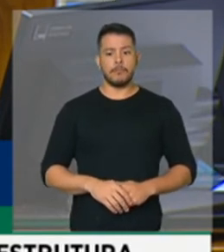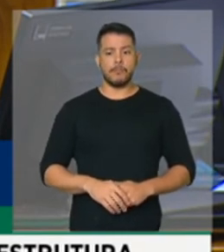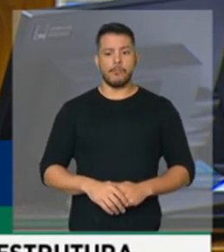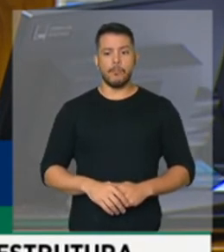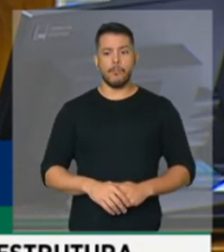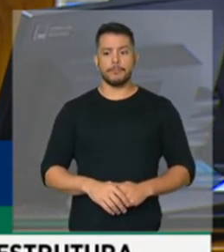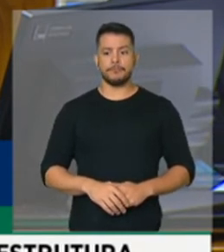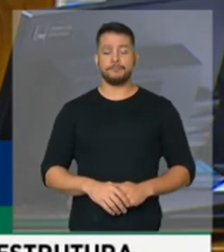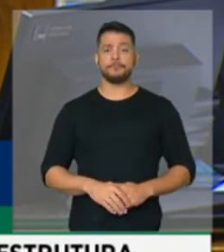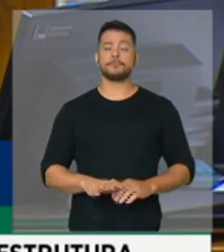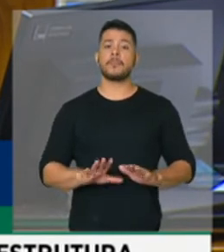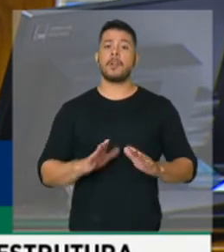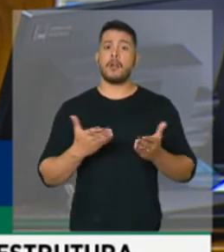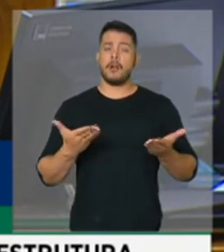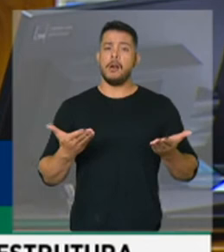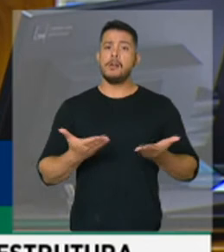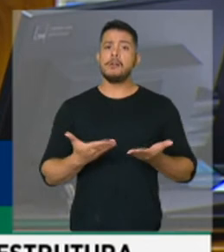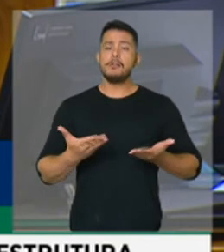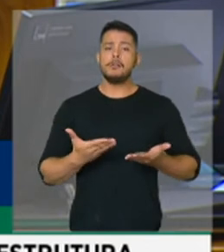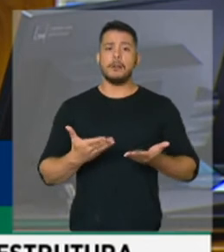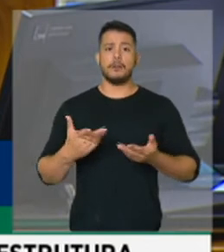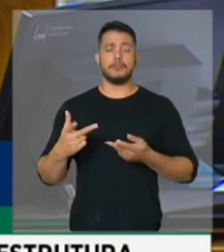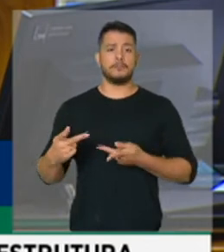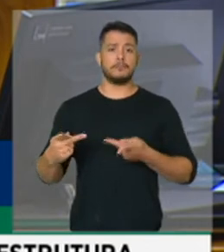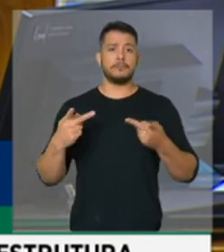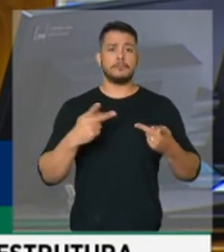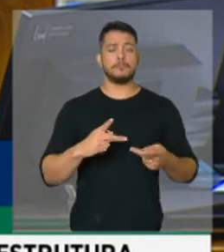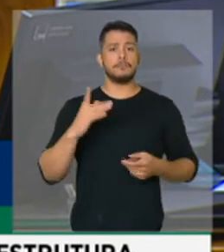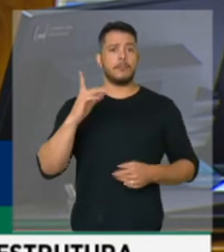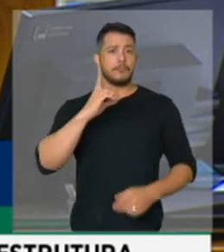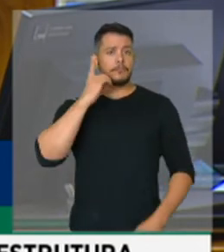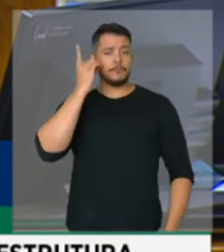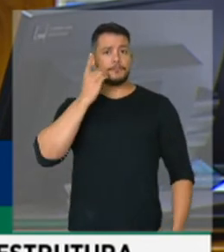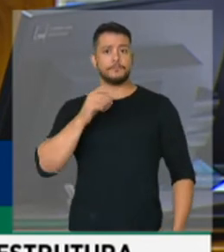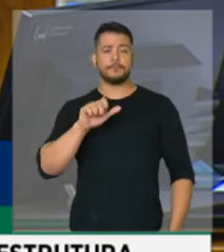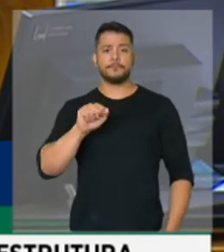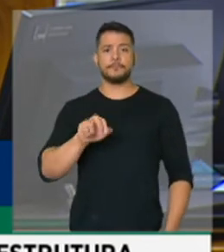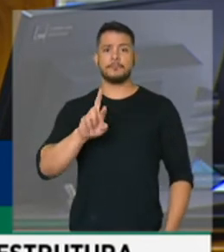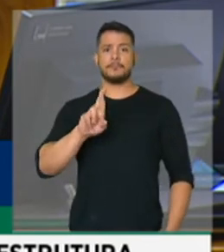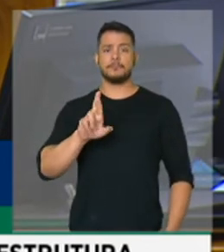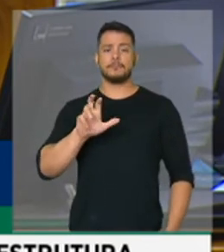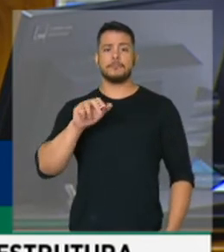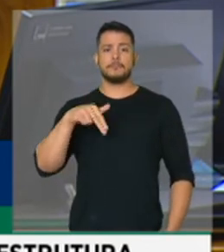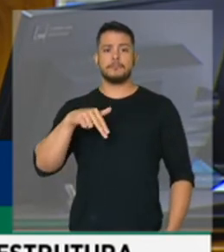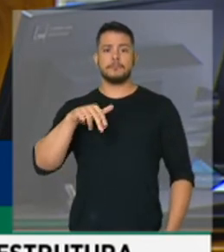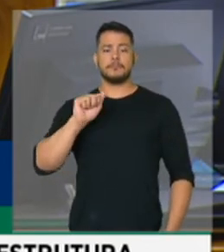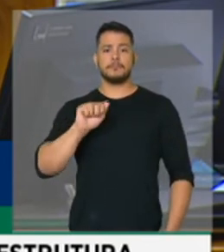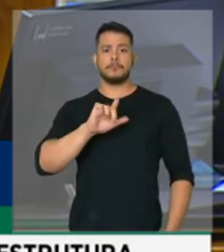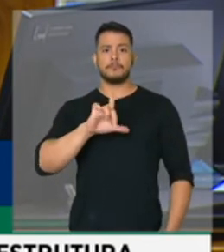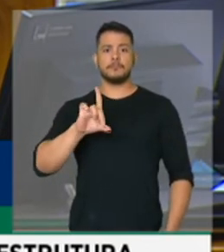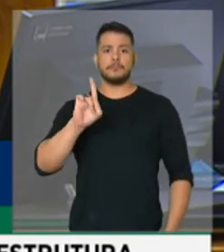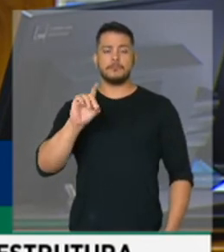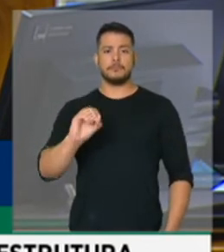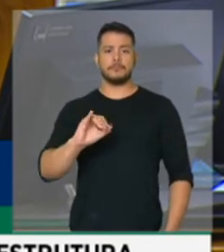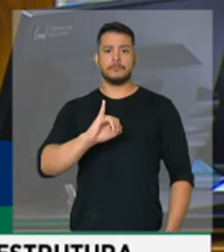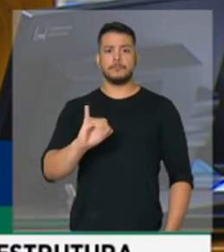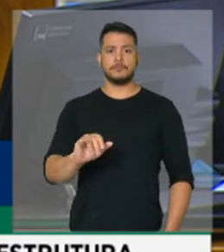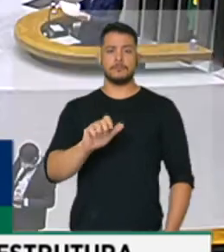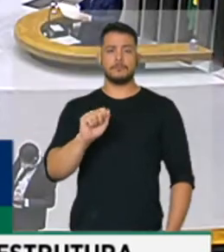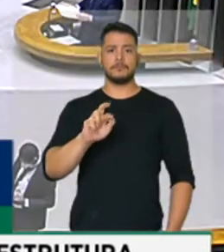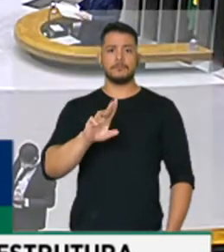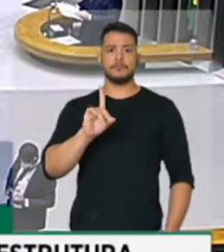mas eu vou chamar nesse momento o deputado Arnaldo Jardim, que é o relator da matéria, porque tem uma eventual reformulação no seu